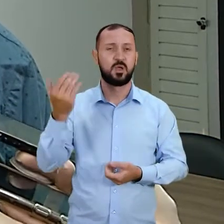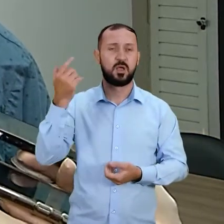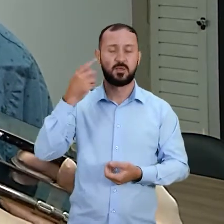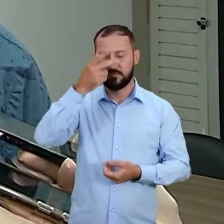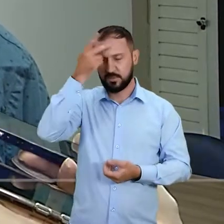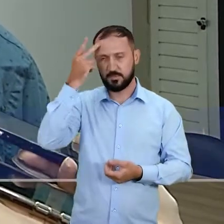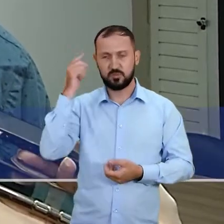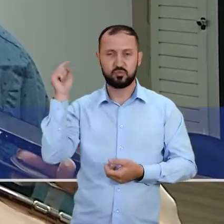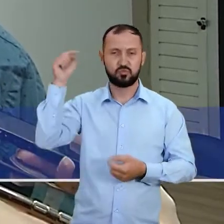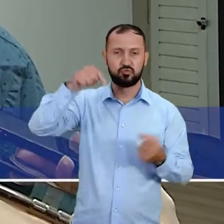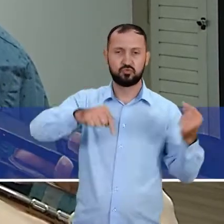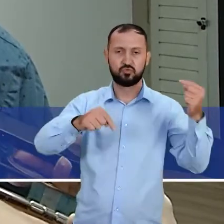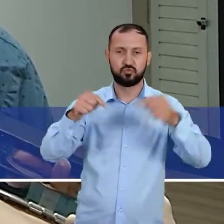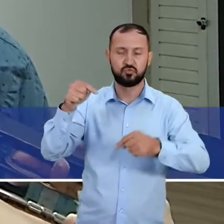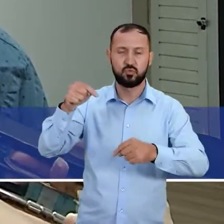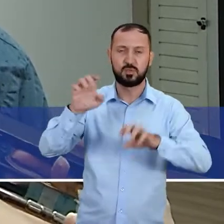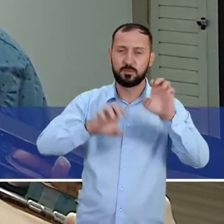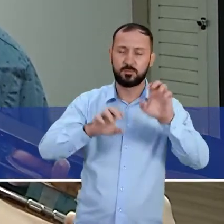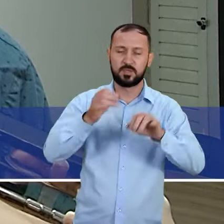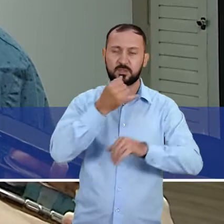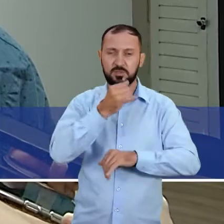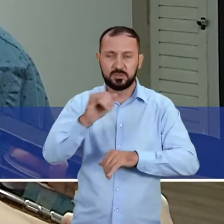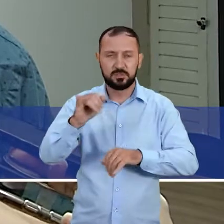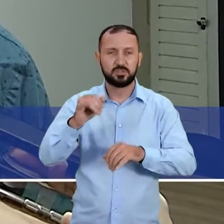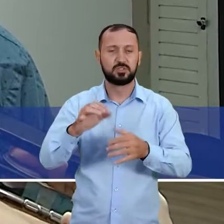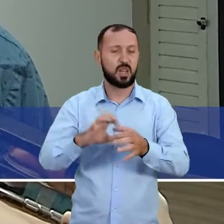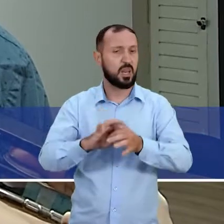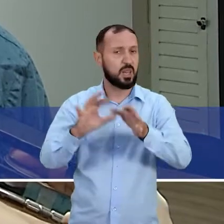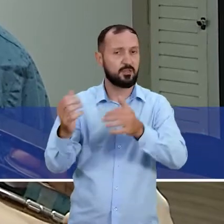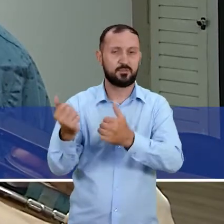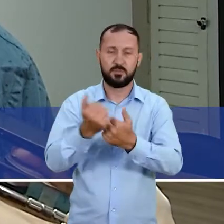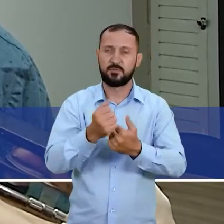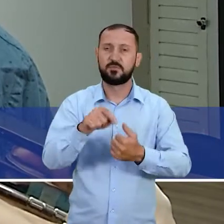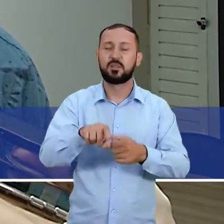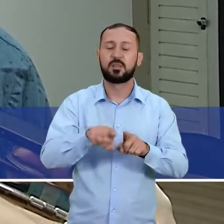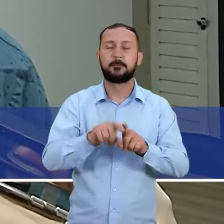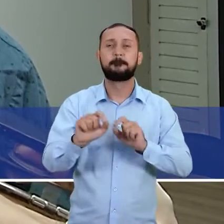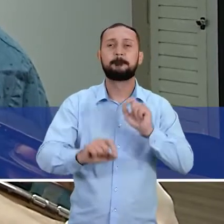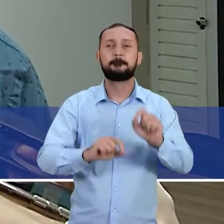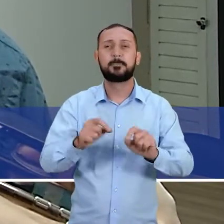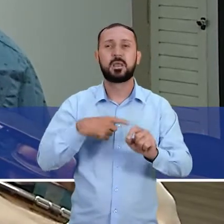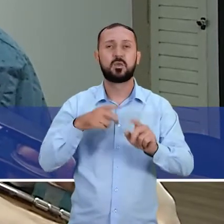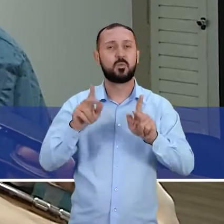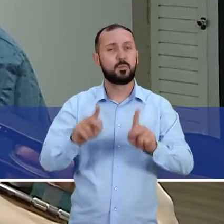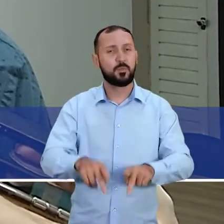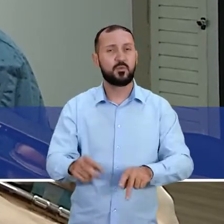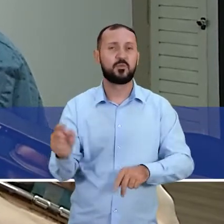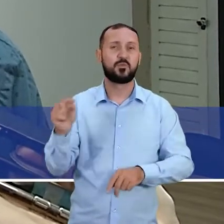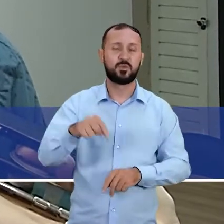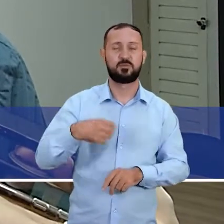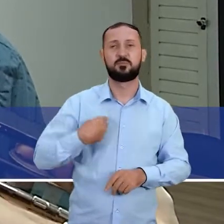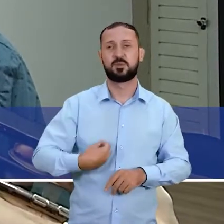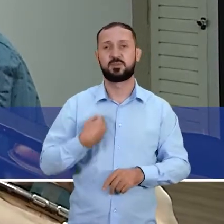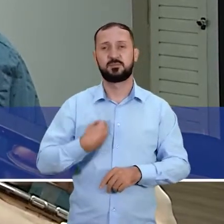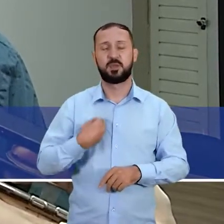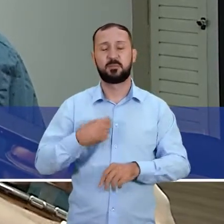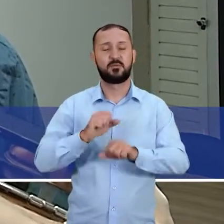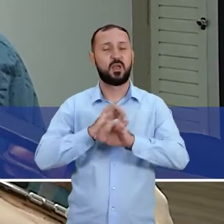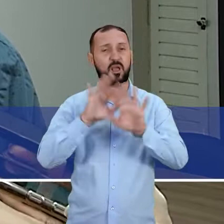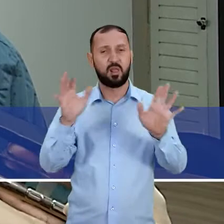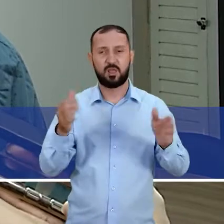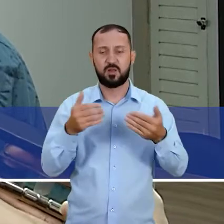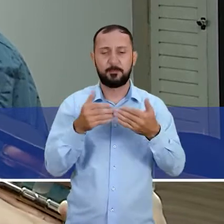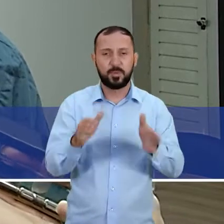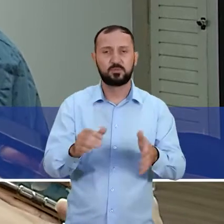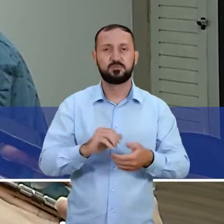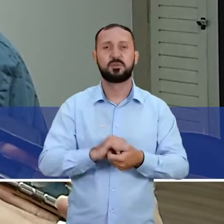os representantes da Energisa, também aberta aos movimentos dos consumidores, da população, para que também participassem